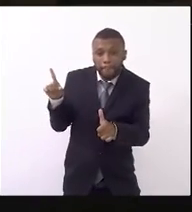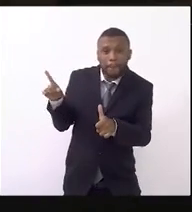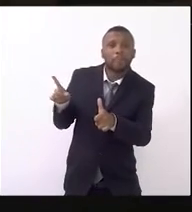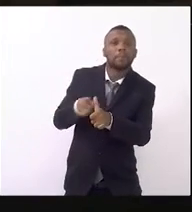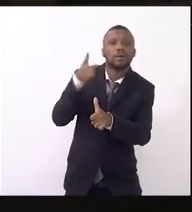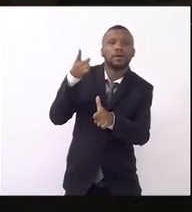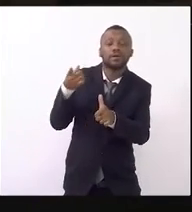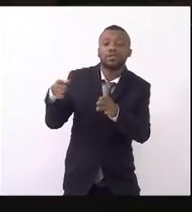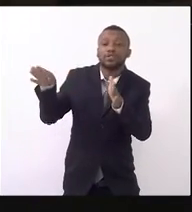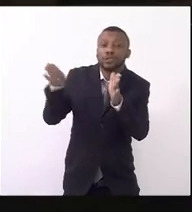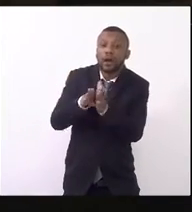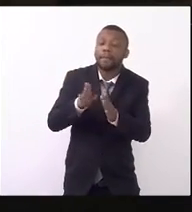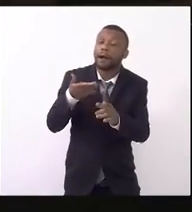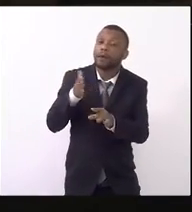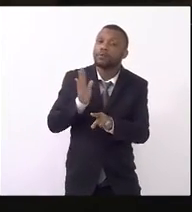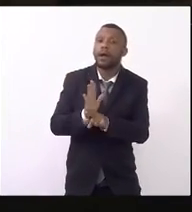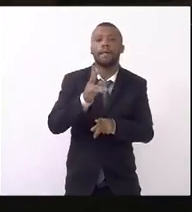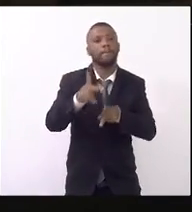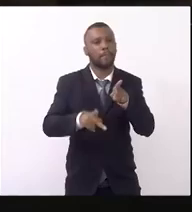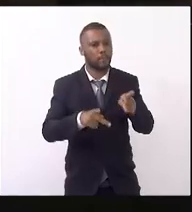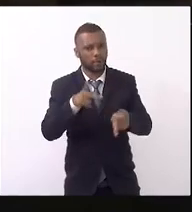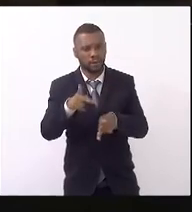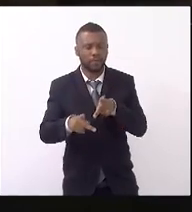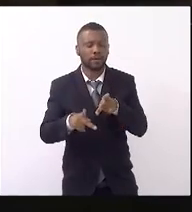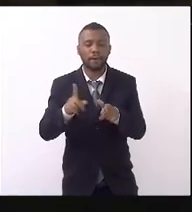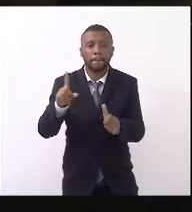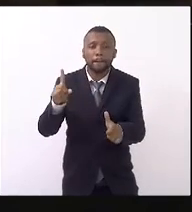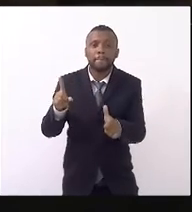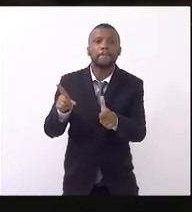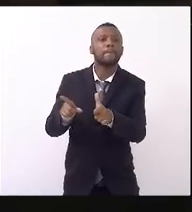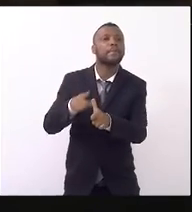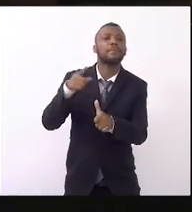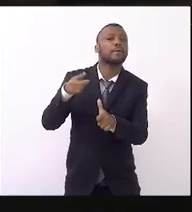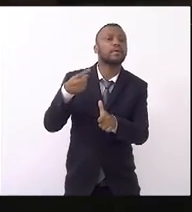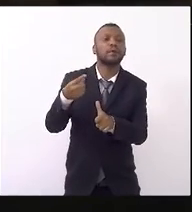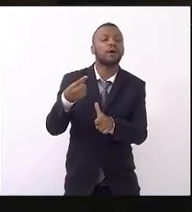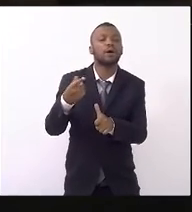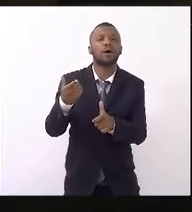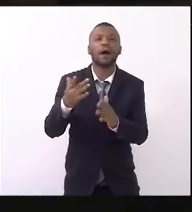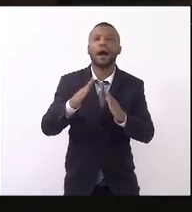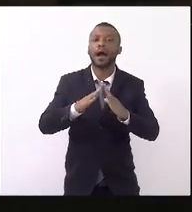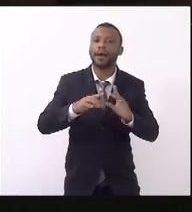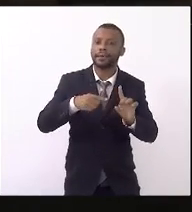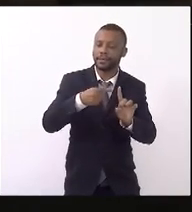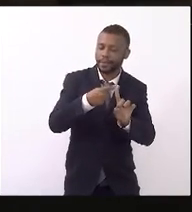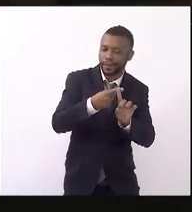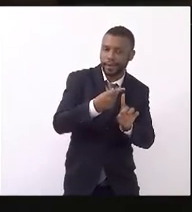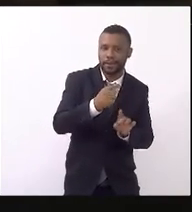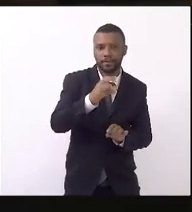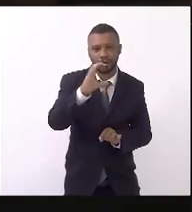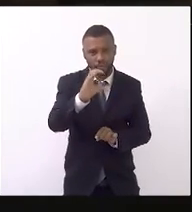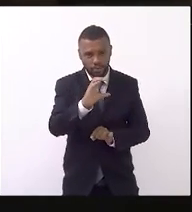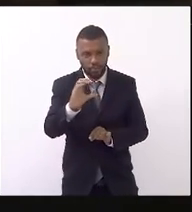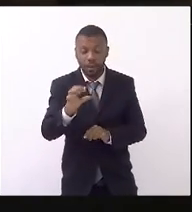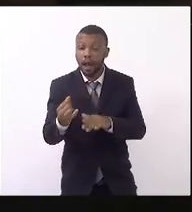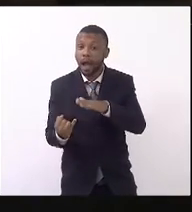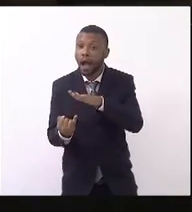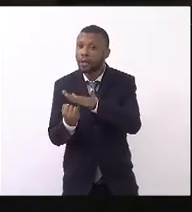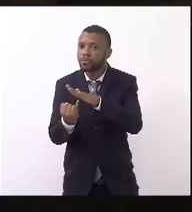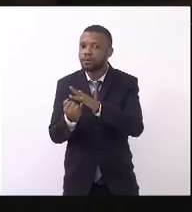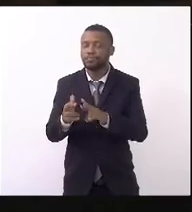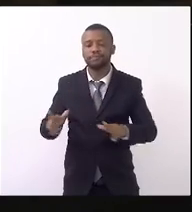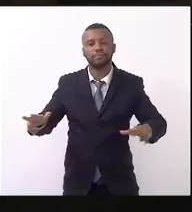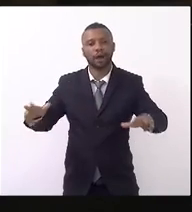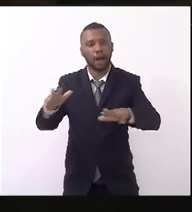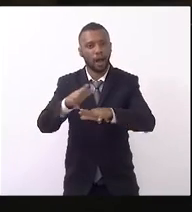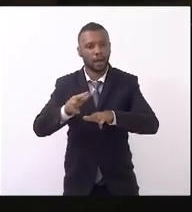para socorrer é a população. Quem primeiro chega para socorrer são as igrejas, são as entidades. Então,